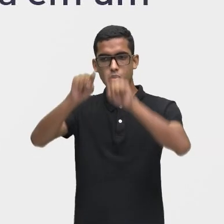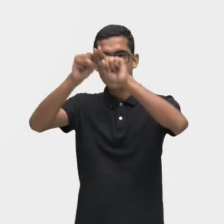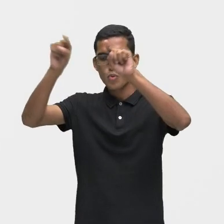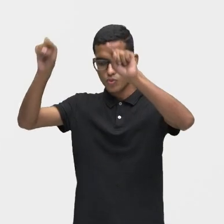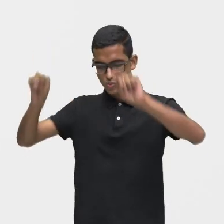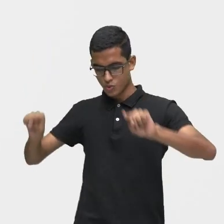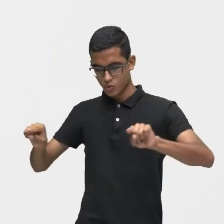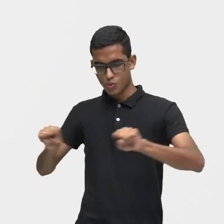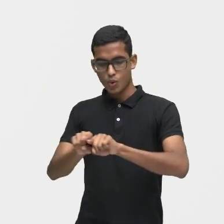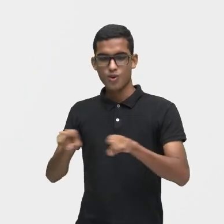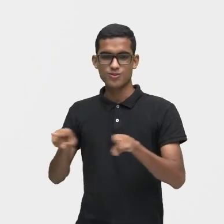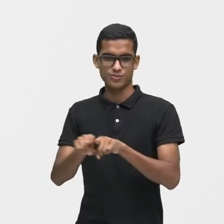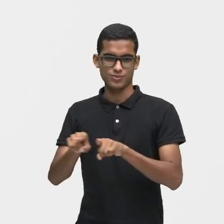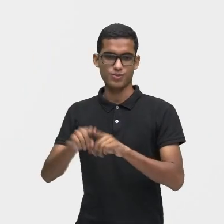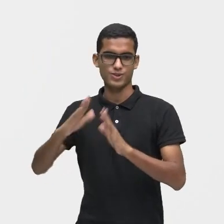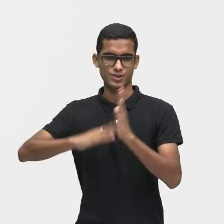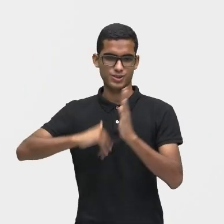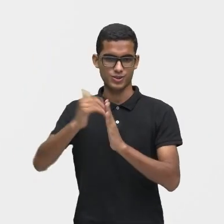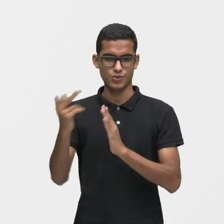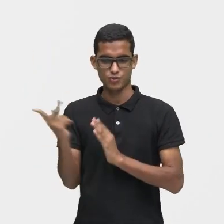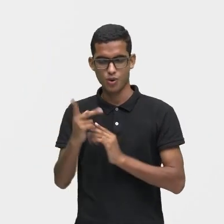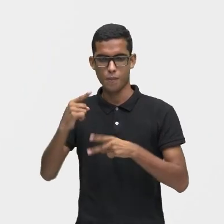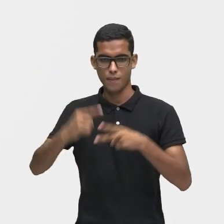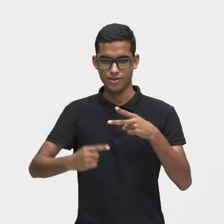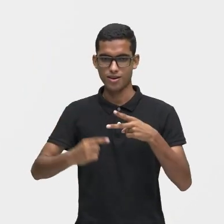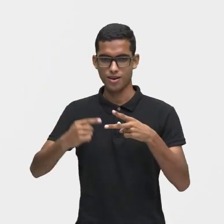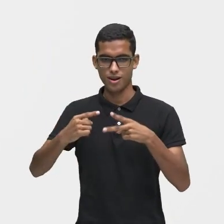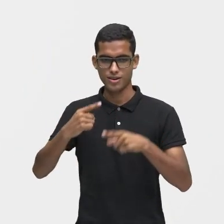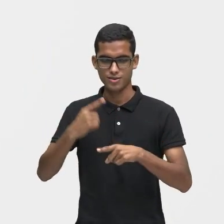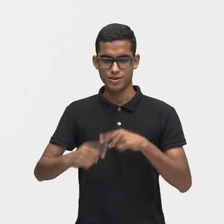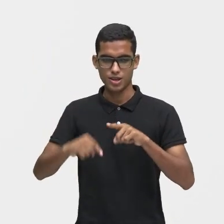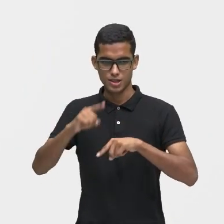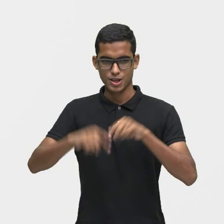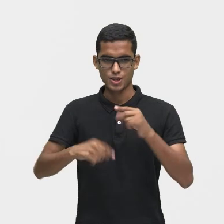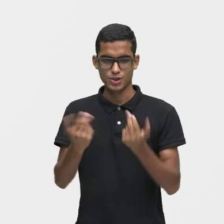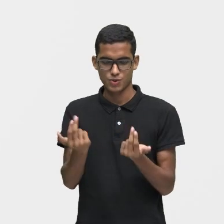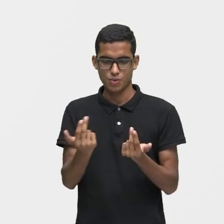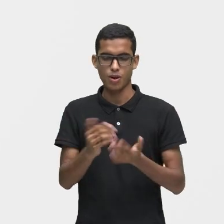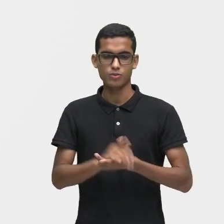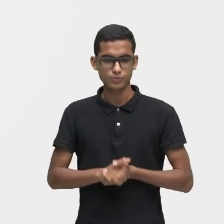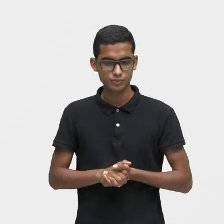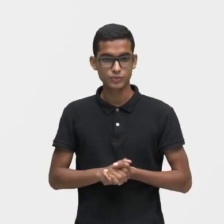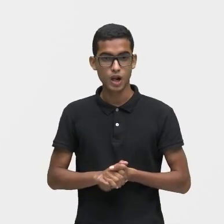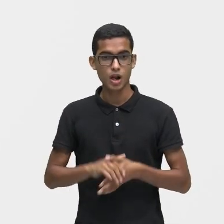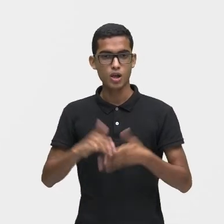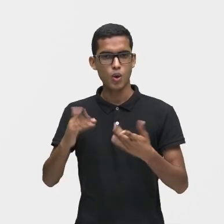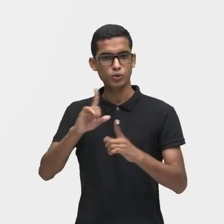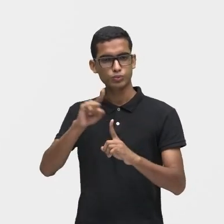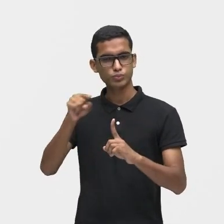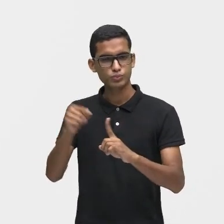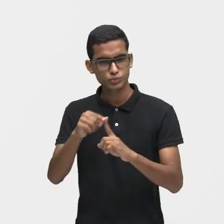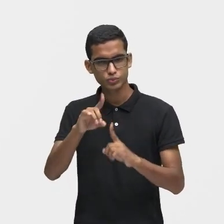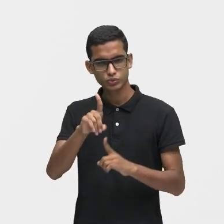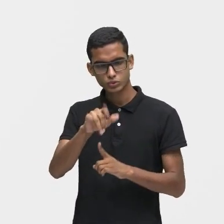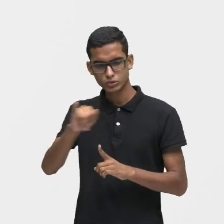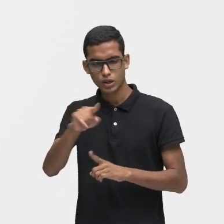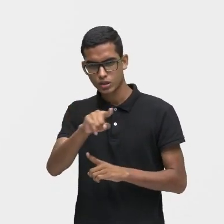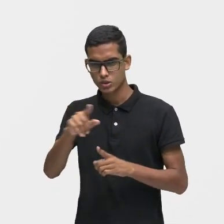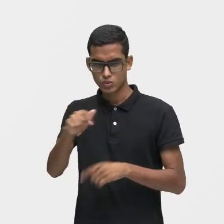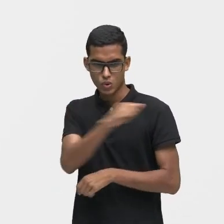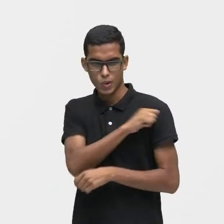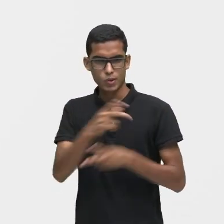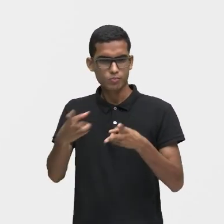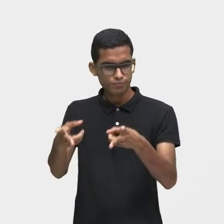quê? A mesma tinta, que é a tinta óleo. Então, o objetivo dessa DLI é fazer com que o aluno perceba os materiais, tinta